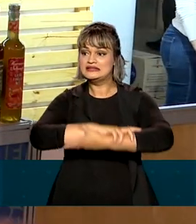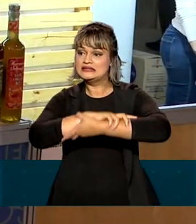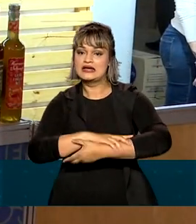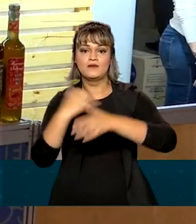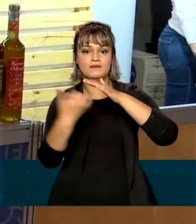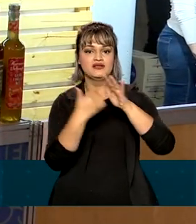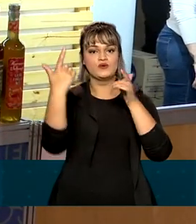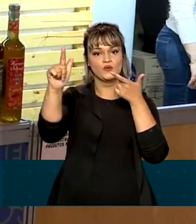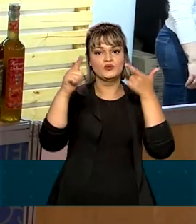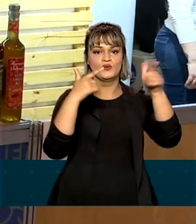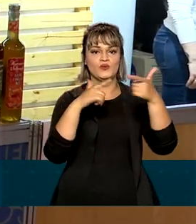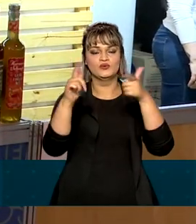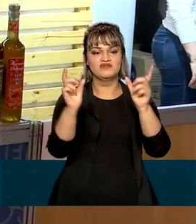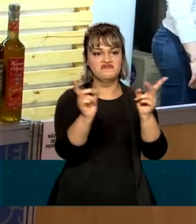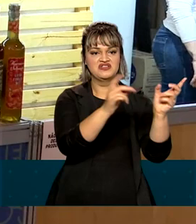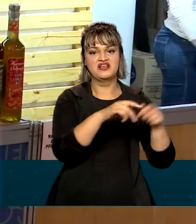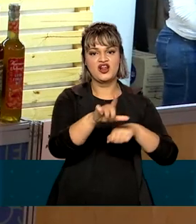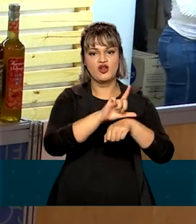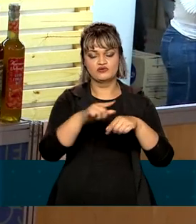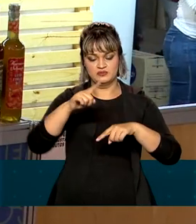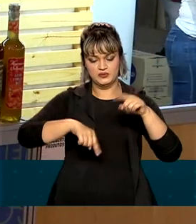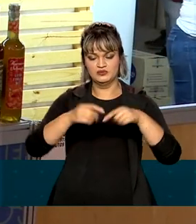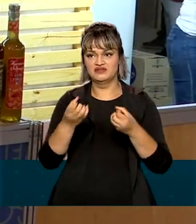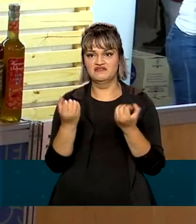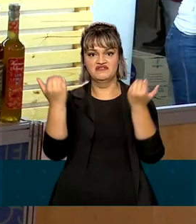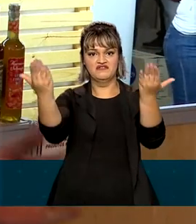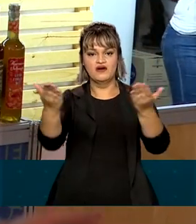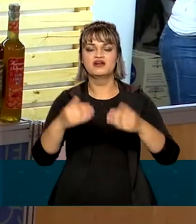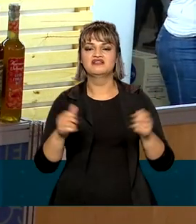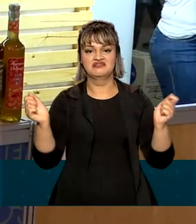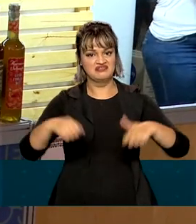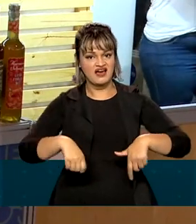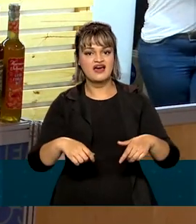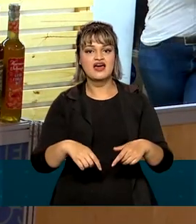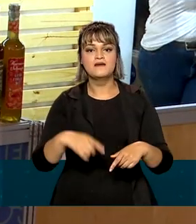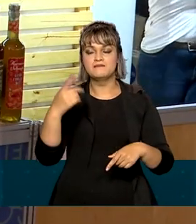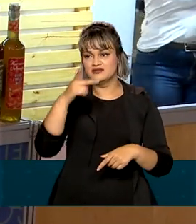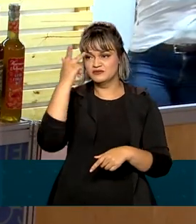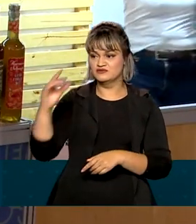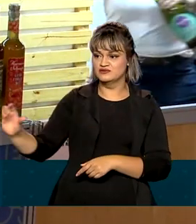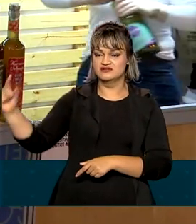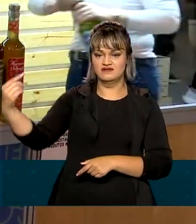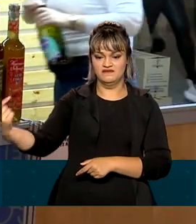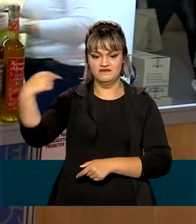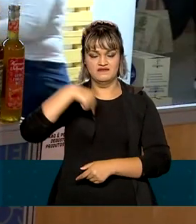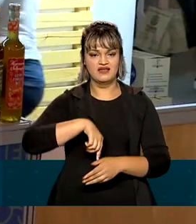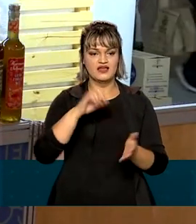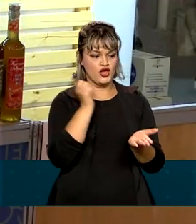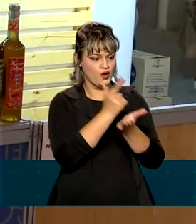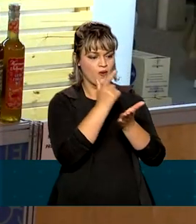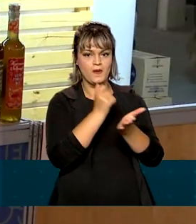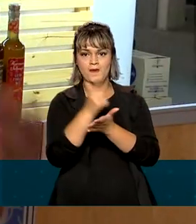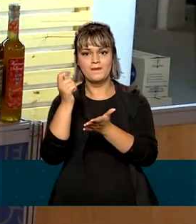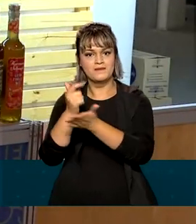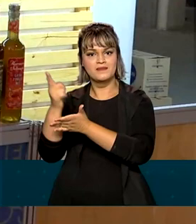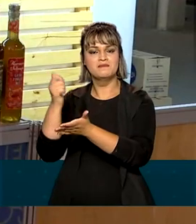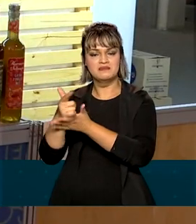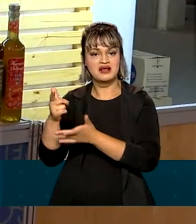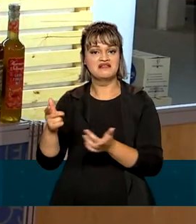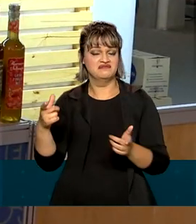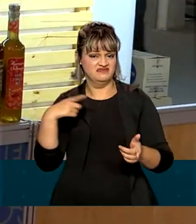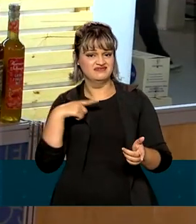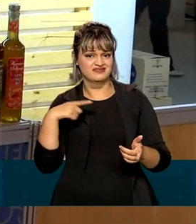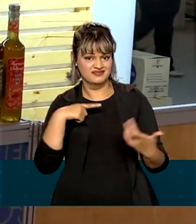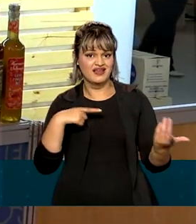que revendem teu produto em lojas, sem contar o consumidor final, que compra